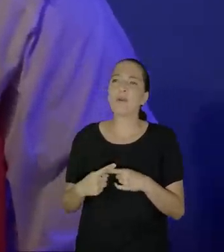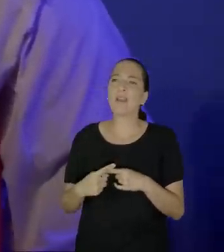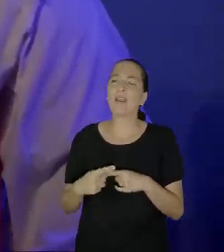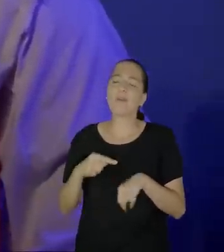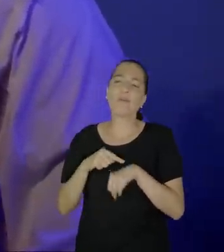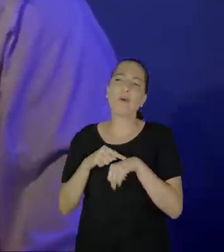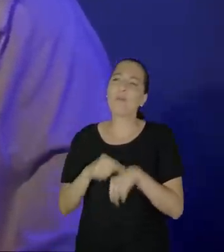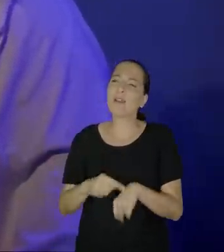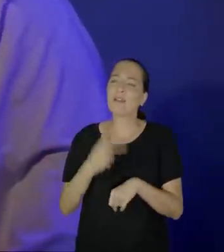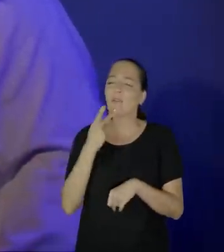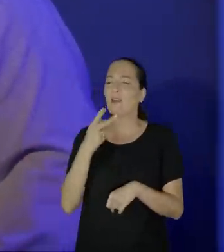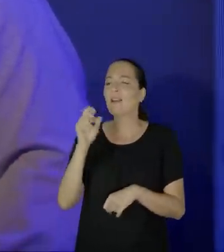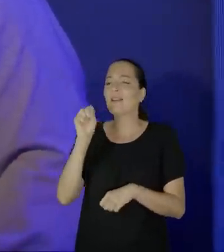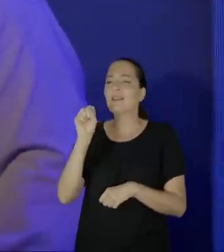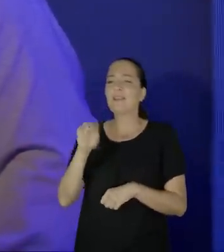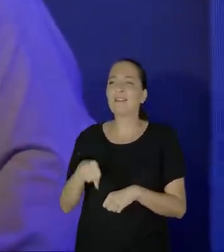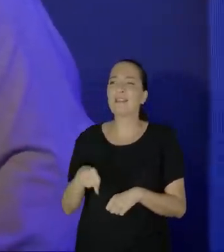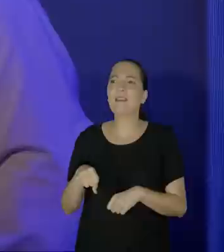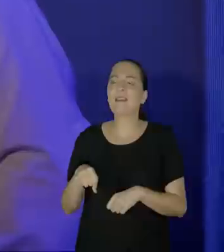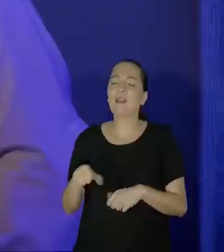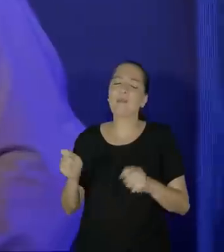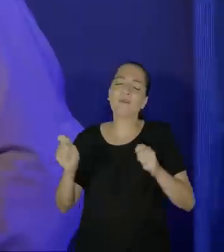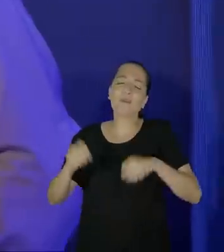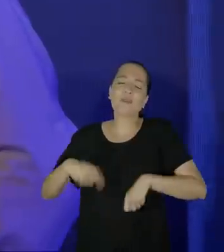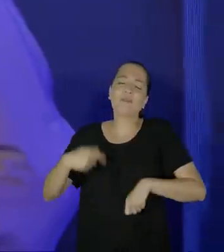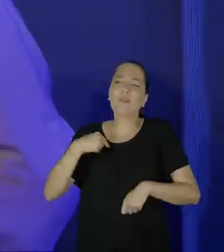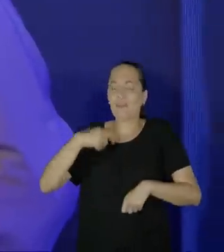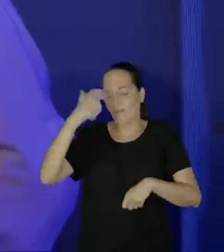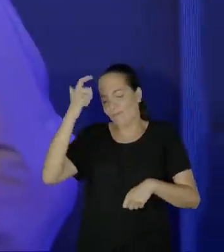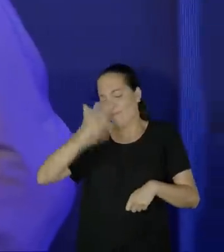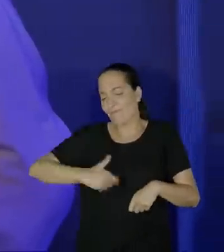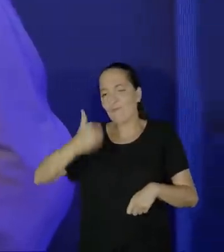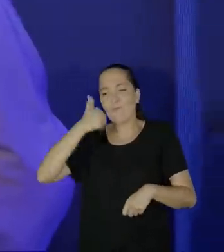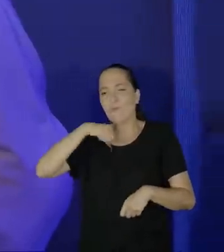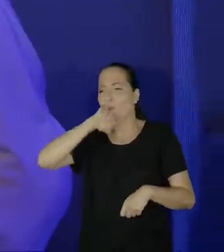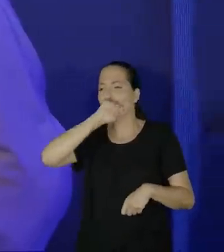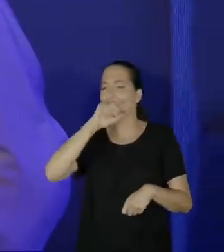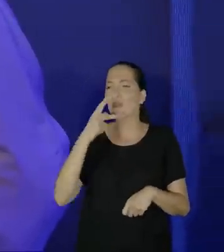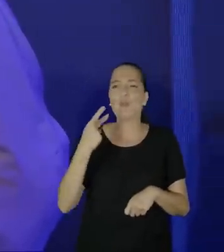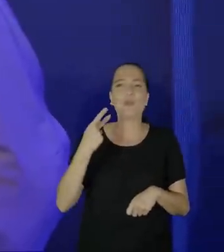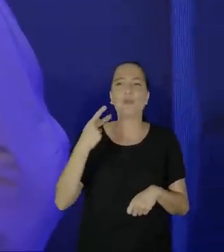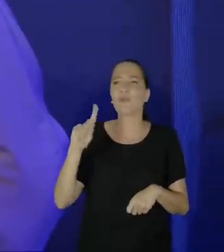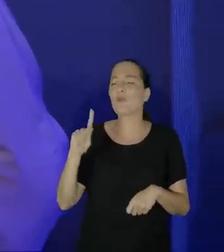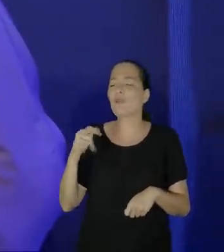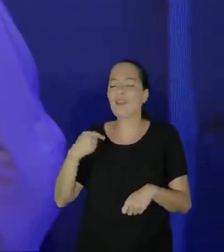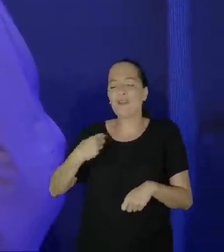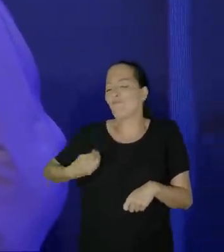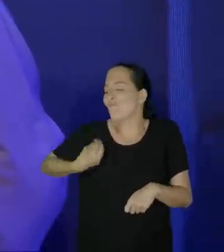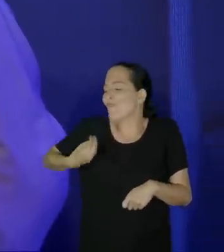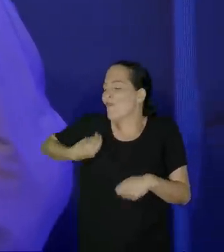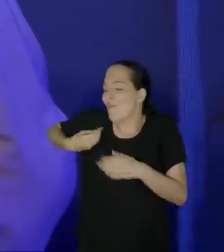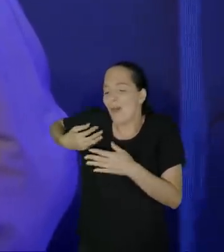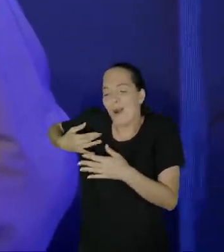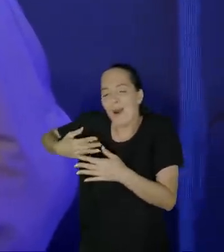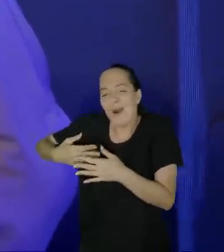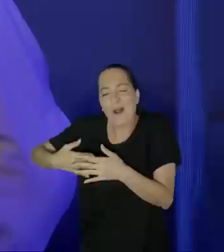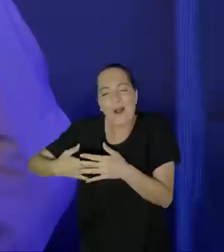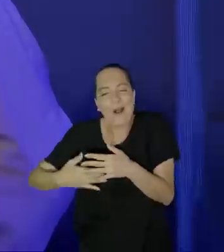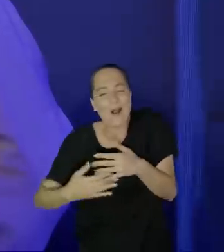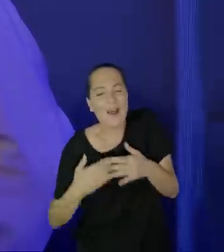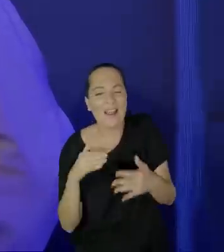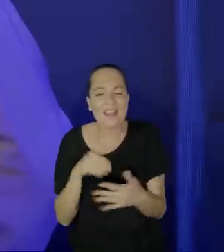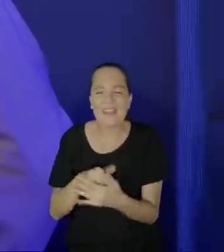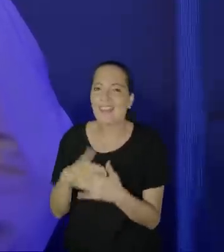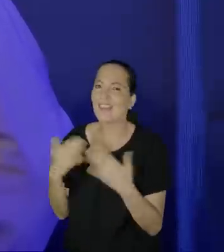permissão foi o de ser a tua mãe, de viver contigo todo esse